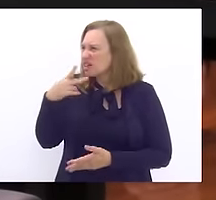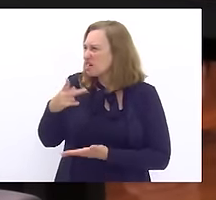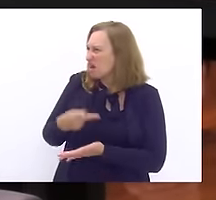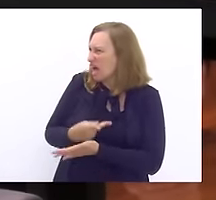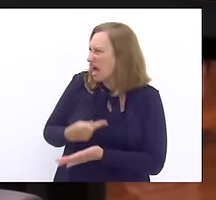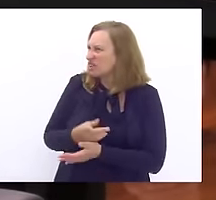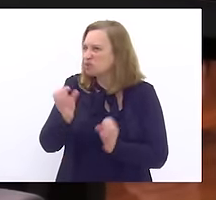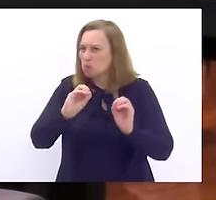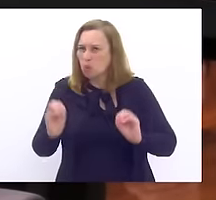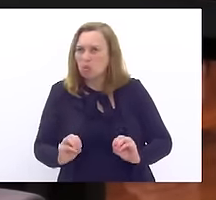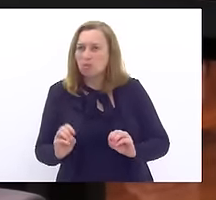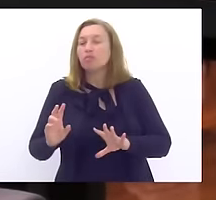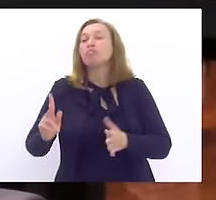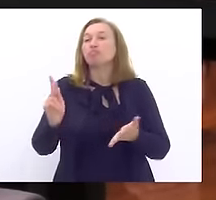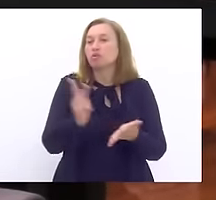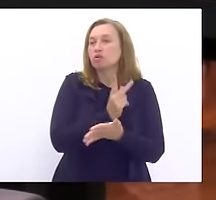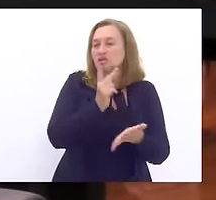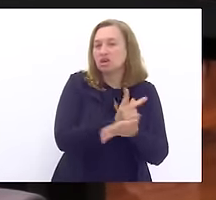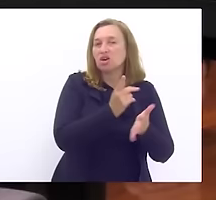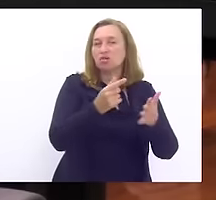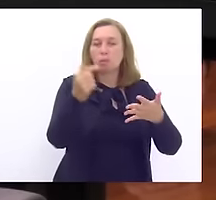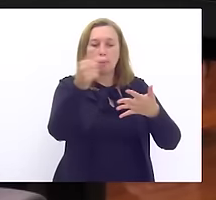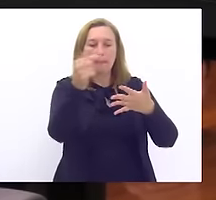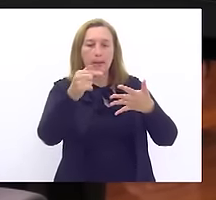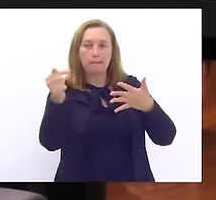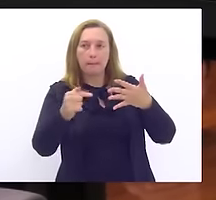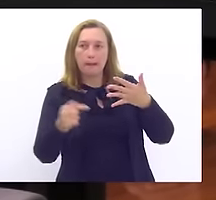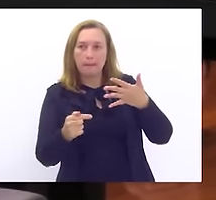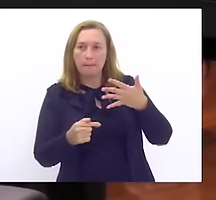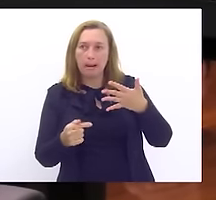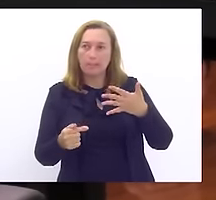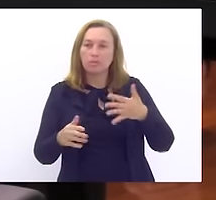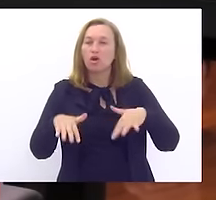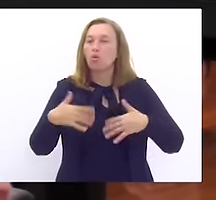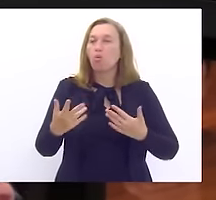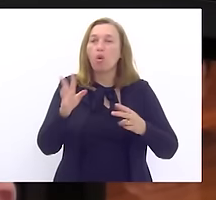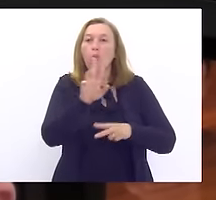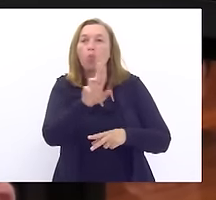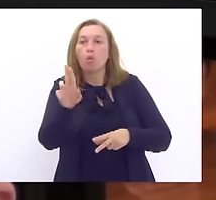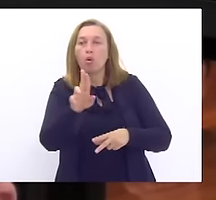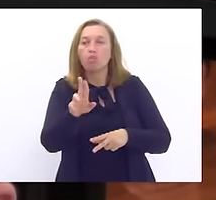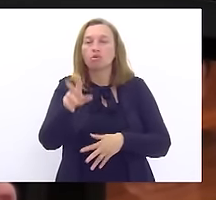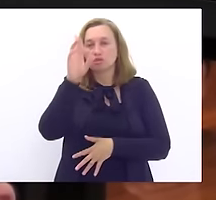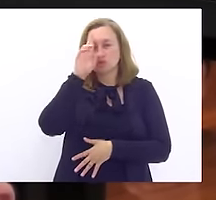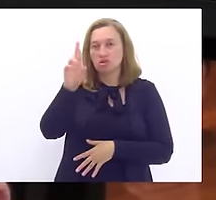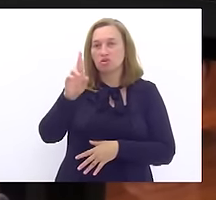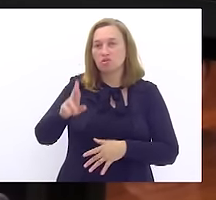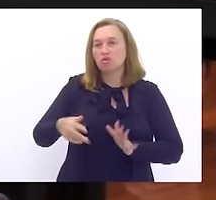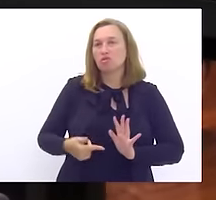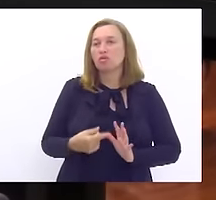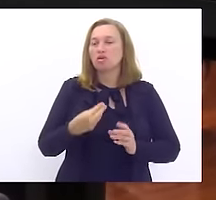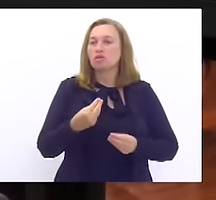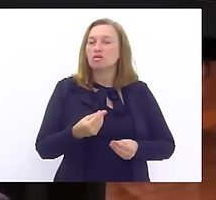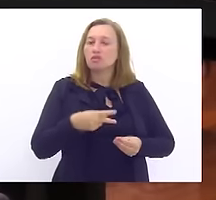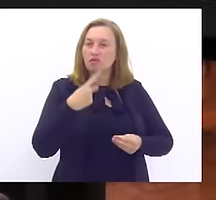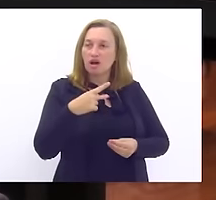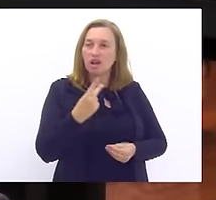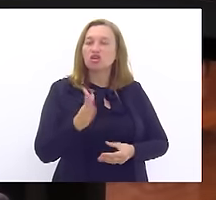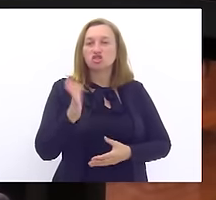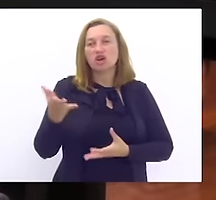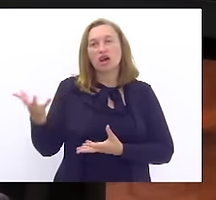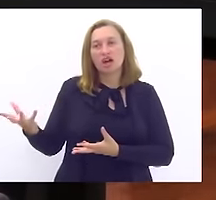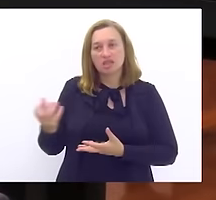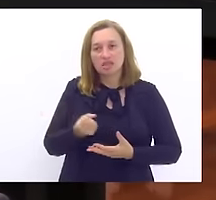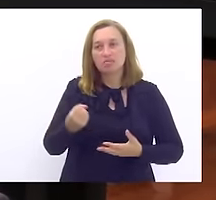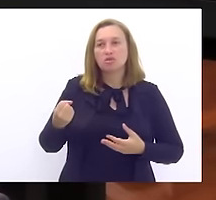as irregularidades apontadas seja lá qual foi o nome Yuri Acho que se for dado é isso nós vamos nós já